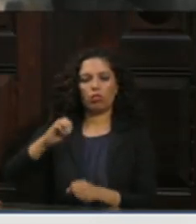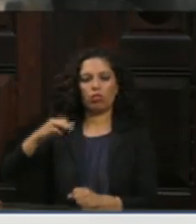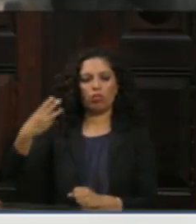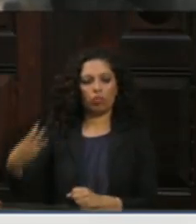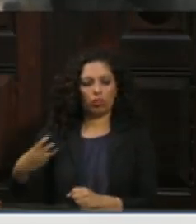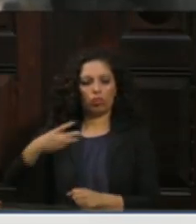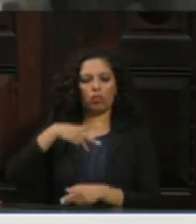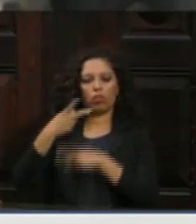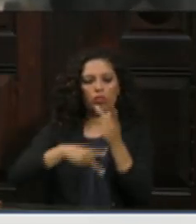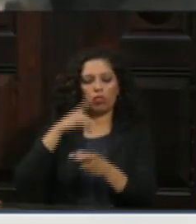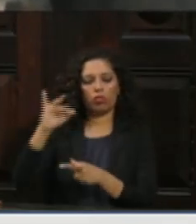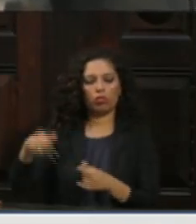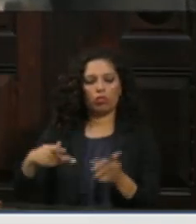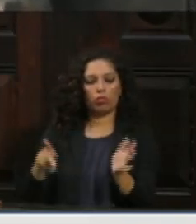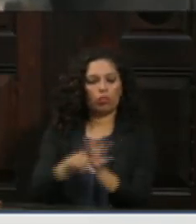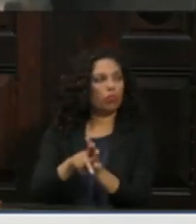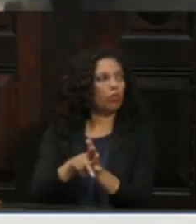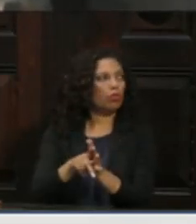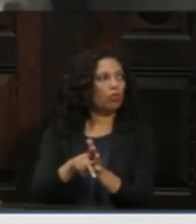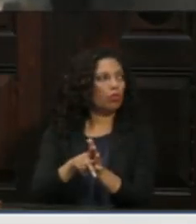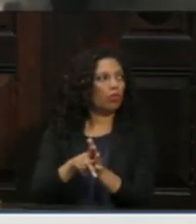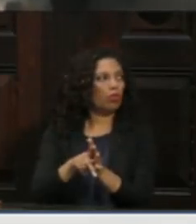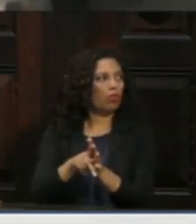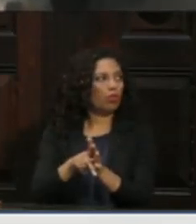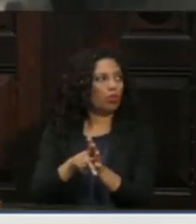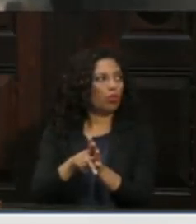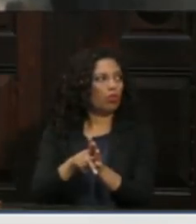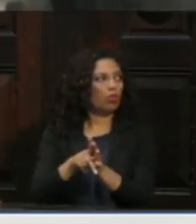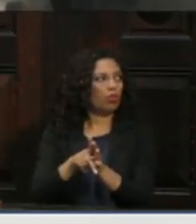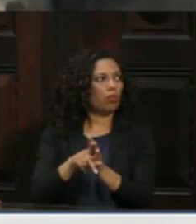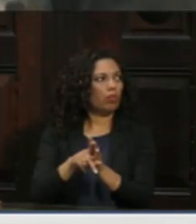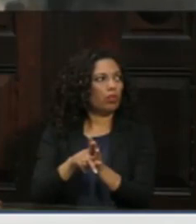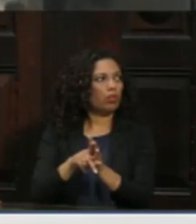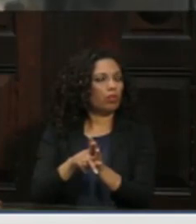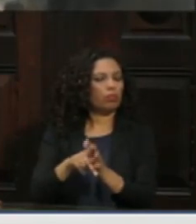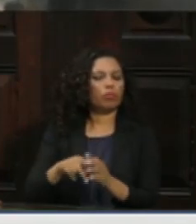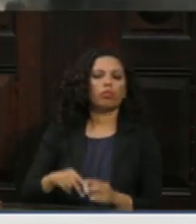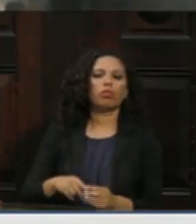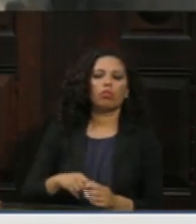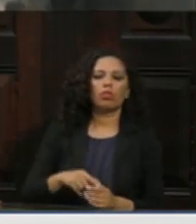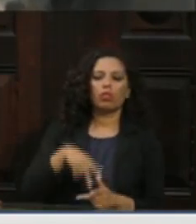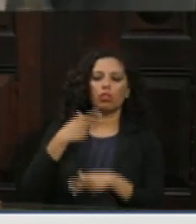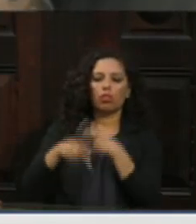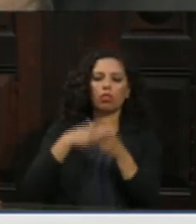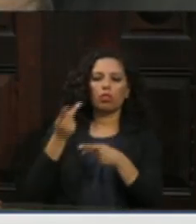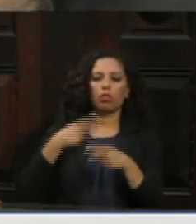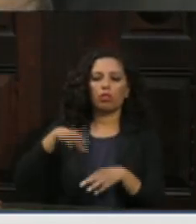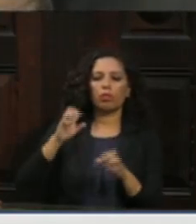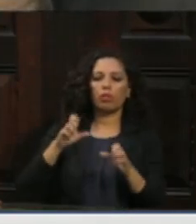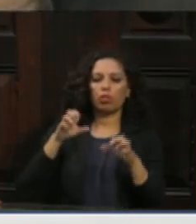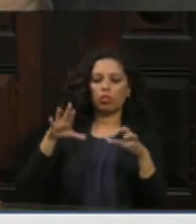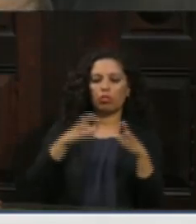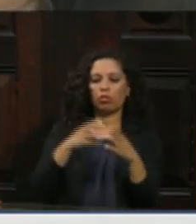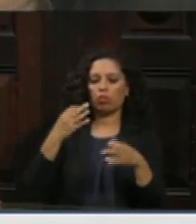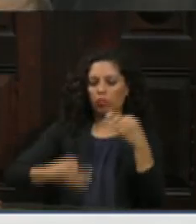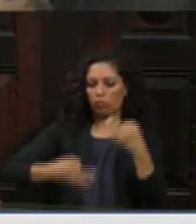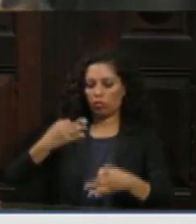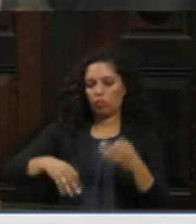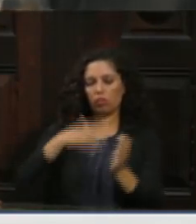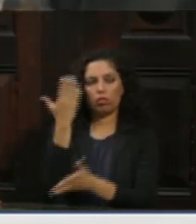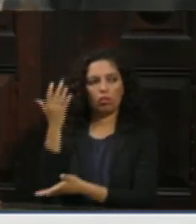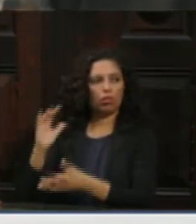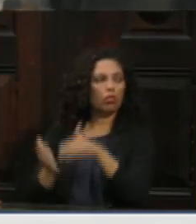Com os pareceres emitidos, em discussão, não havendo que queira discutir, se é da discussão, em votação, os senhores que aprovam. Nesse como estão aprovado, vai autógrafo. Incluídos na ordem